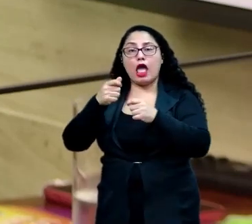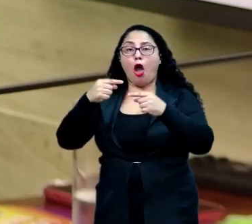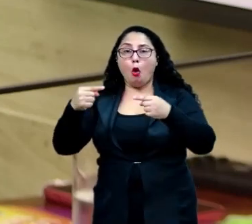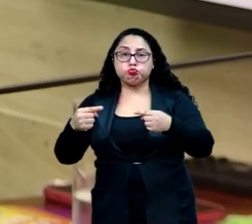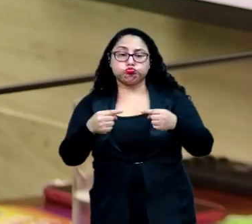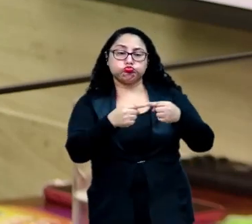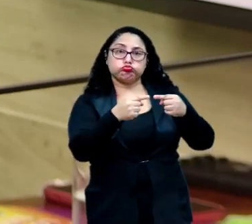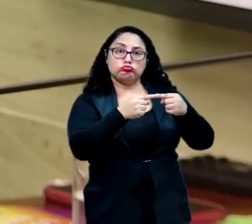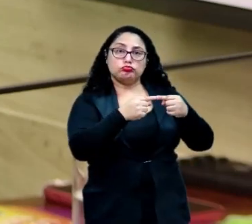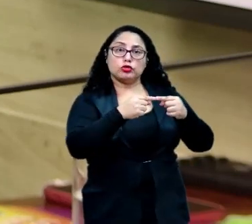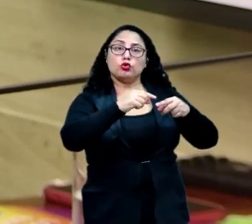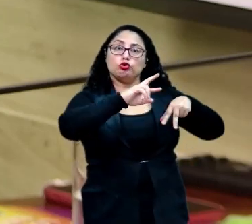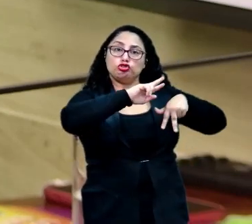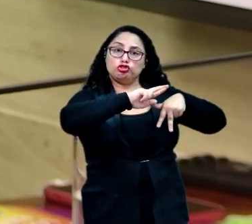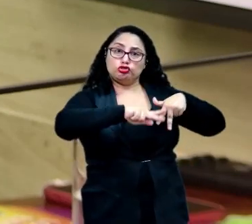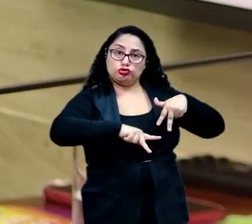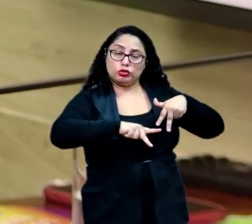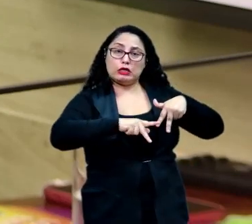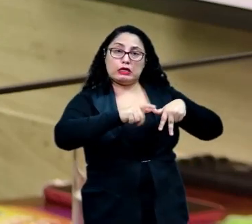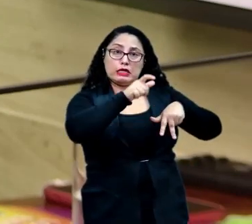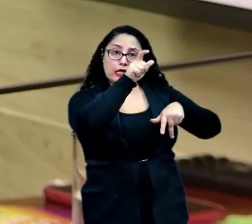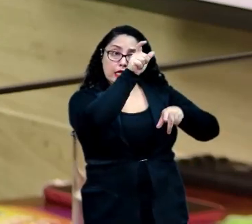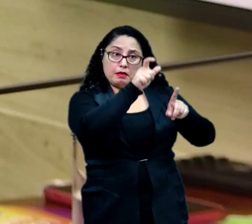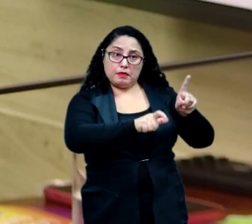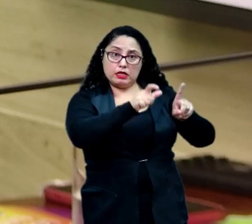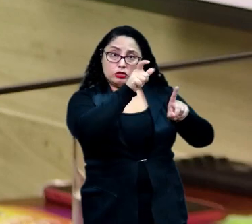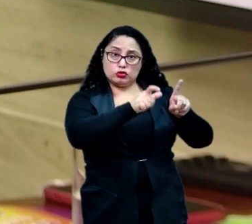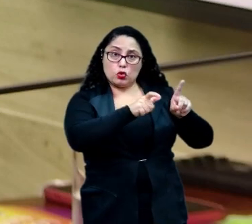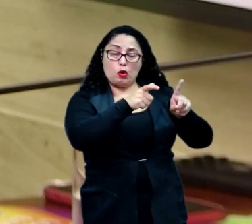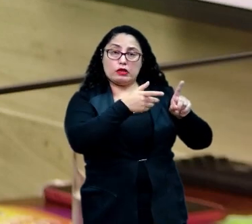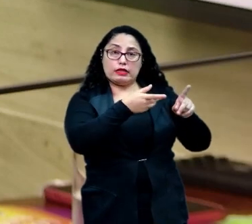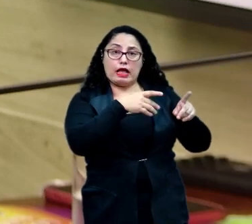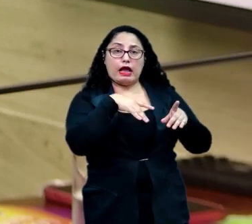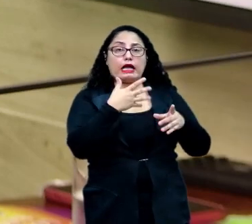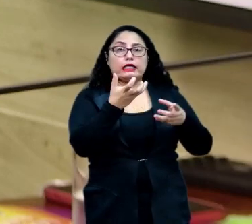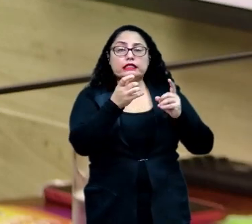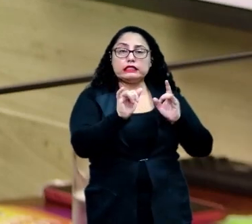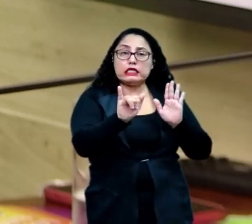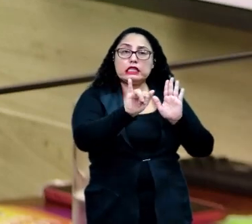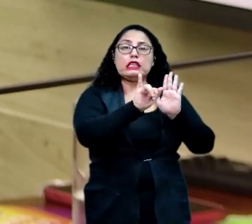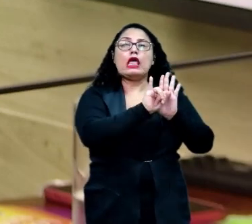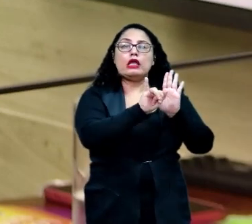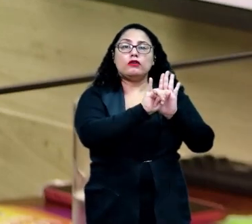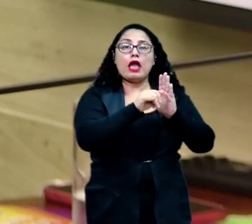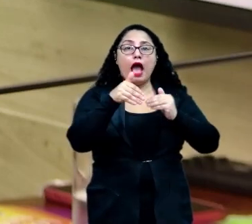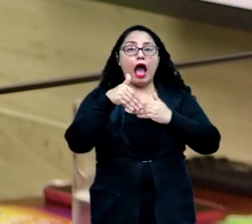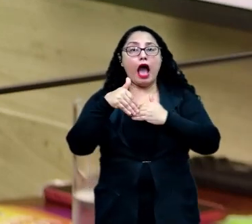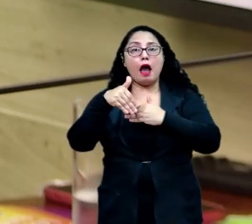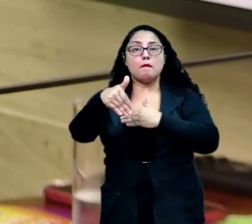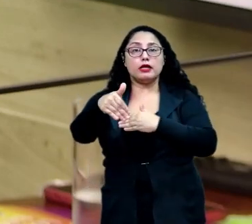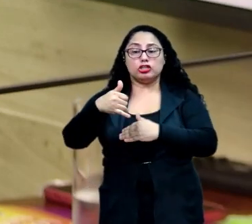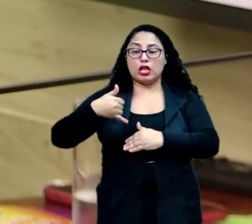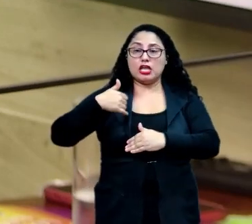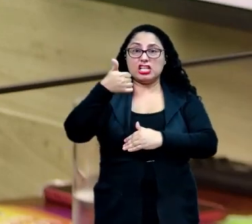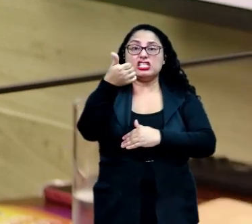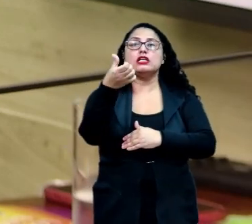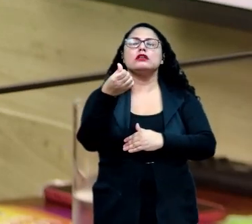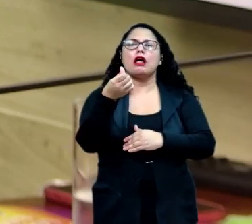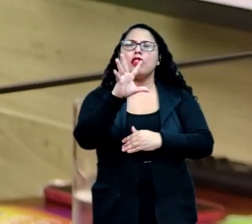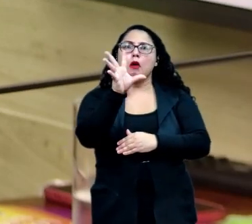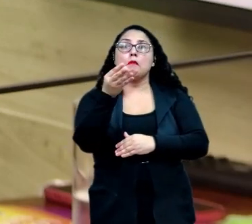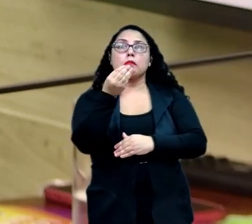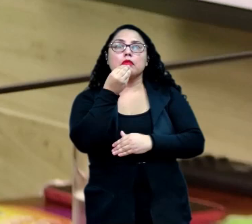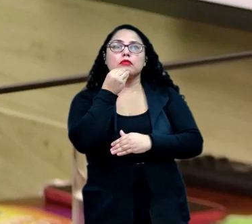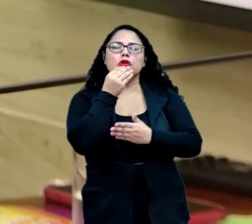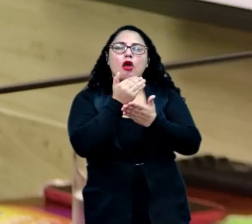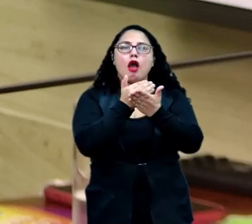adequar ao gênero que essa pessoa está trazendo. E a partir dos 16 anos já há a